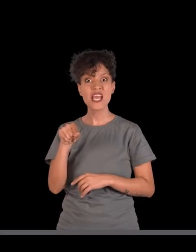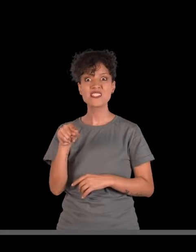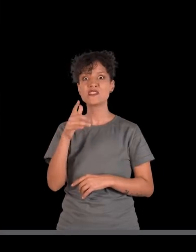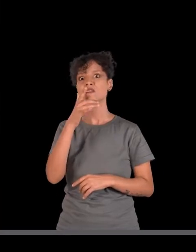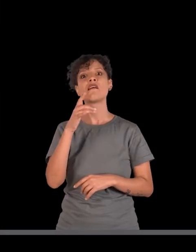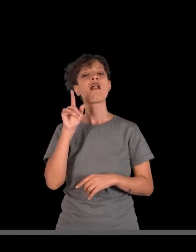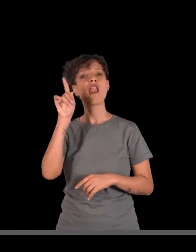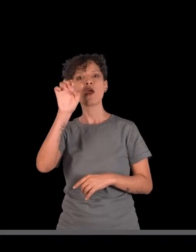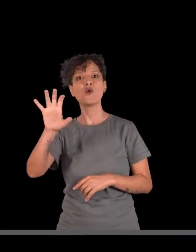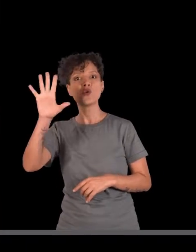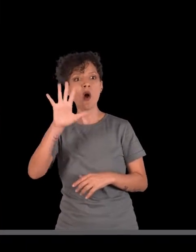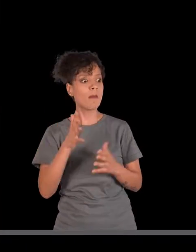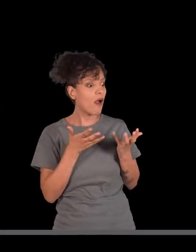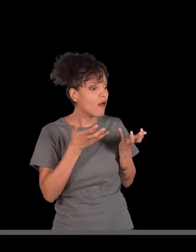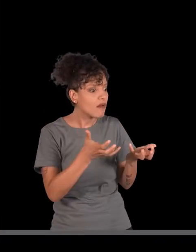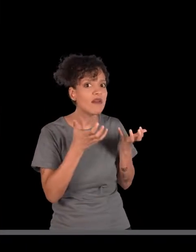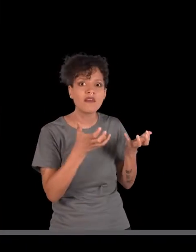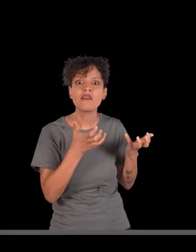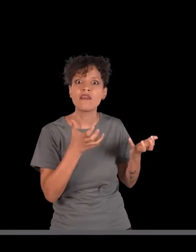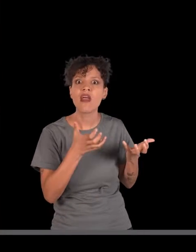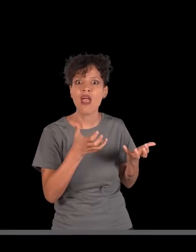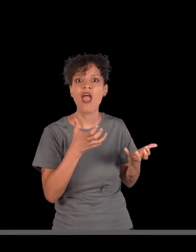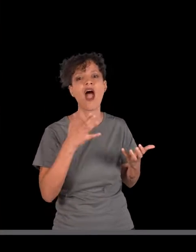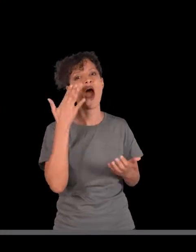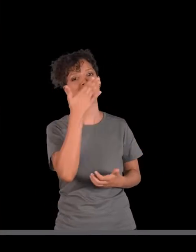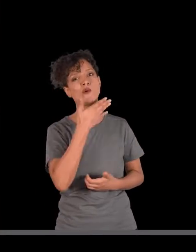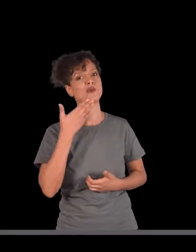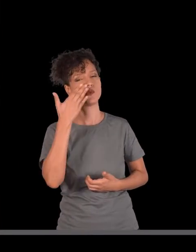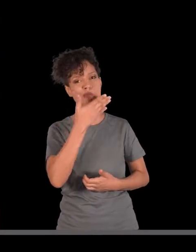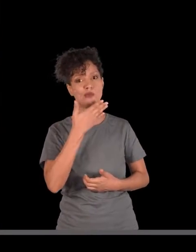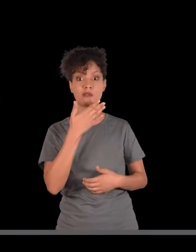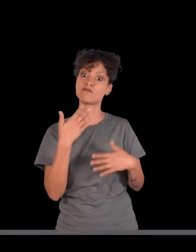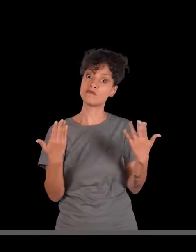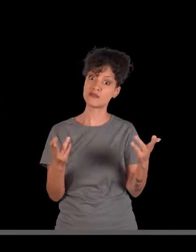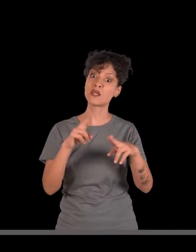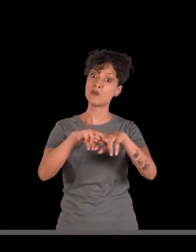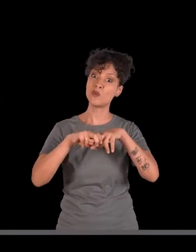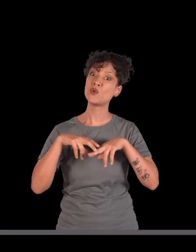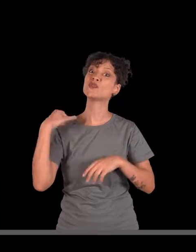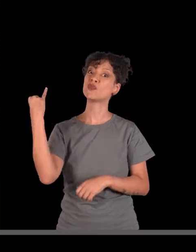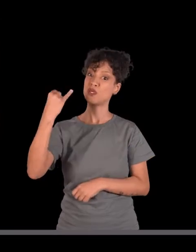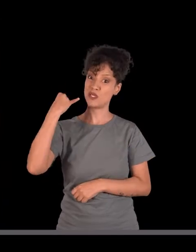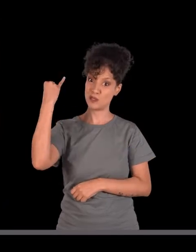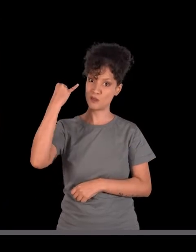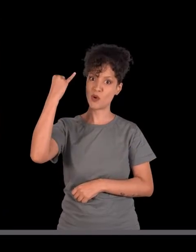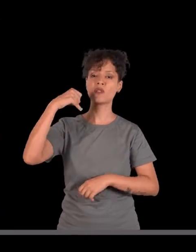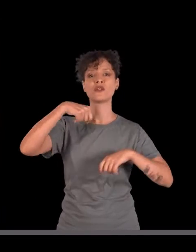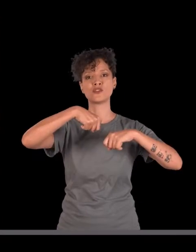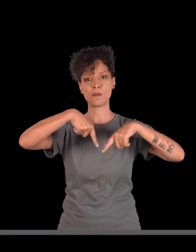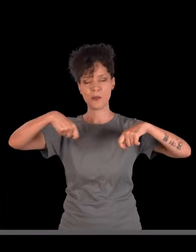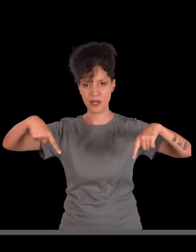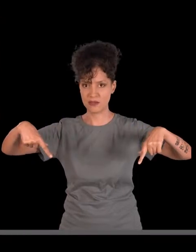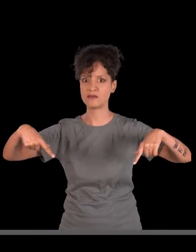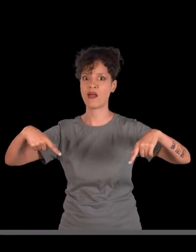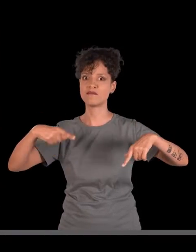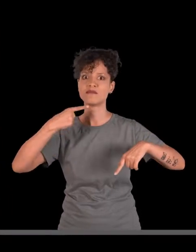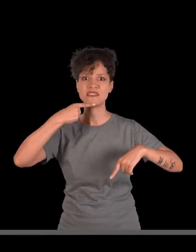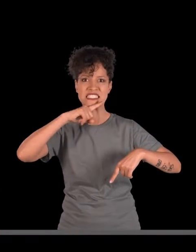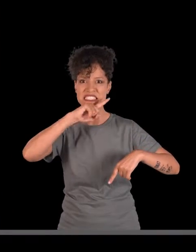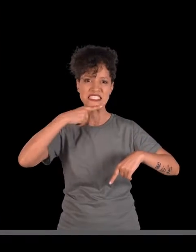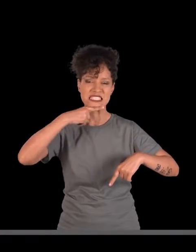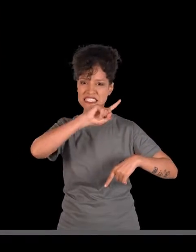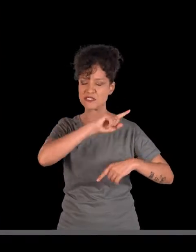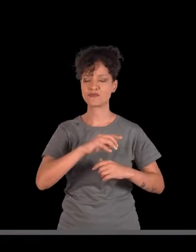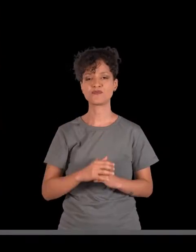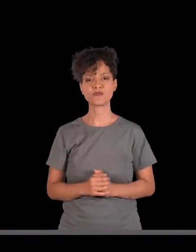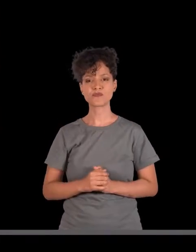produto muito desejado na Europa. Logo, era muito importante ter a produção da cana-de-açúcar. E aí o que